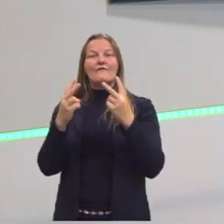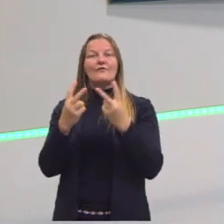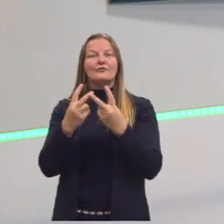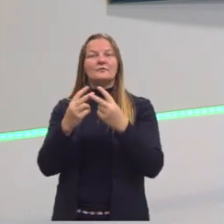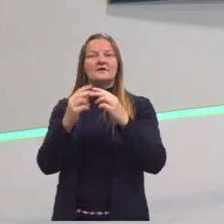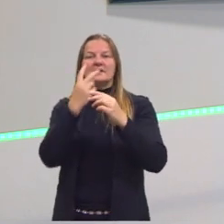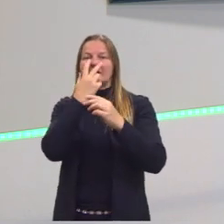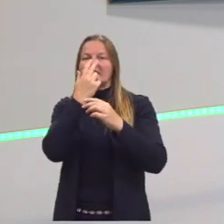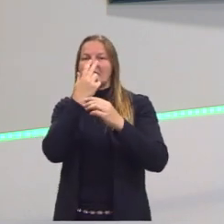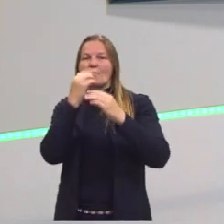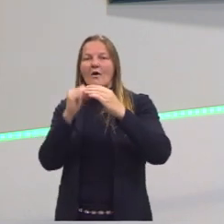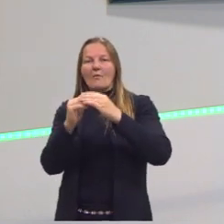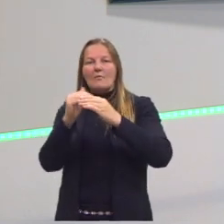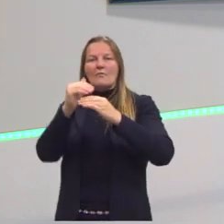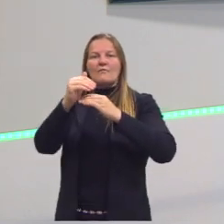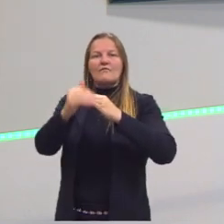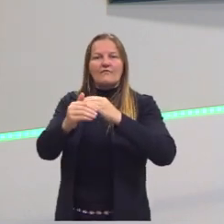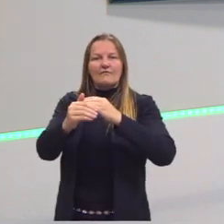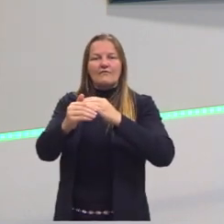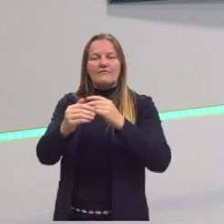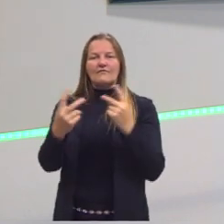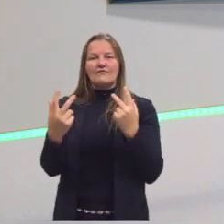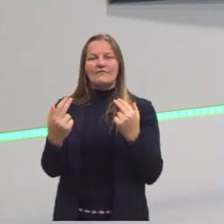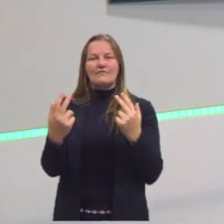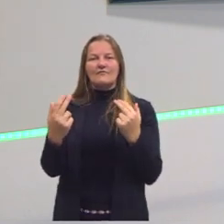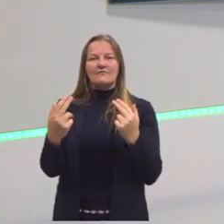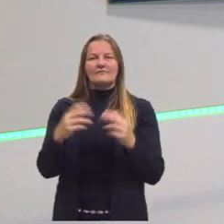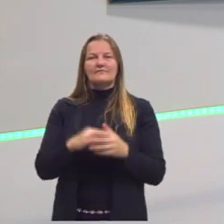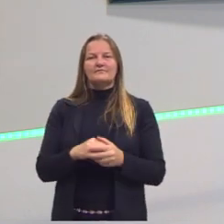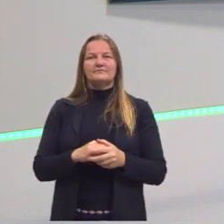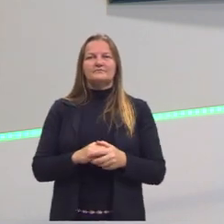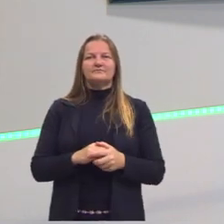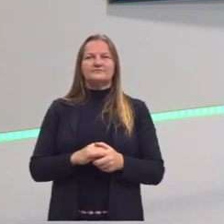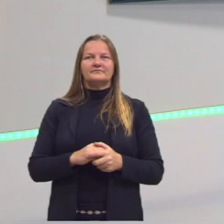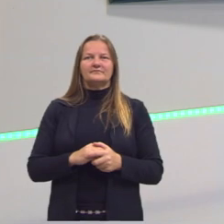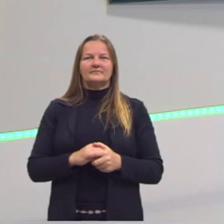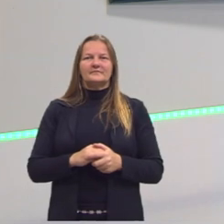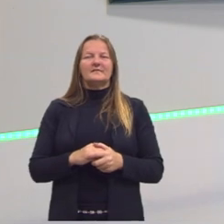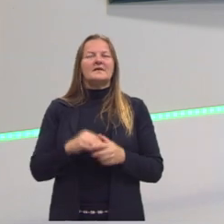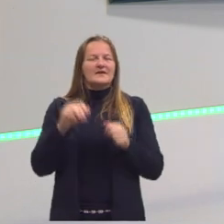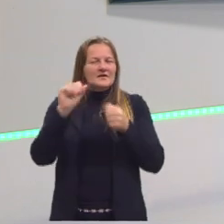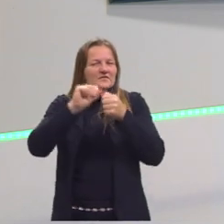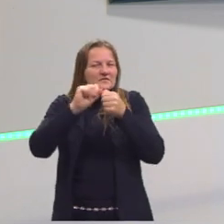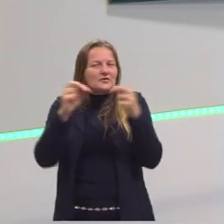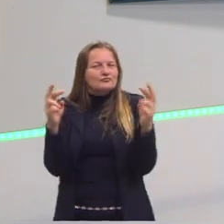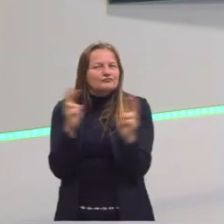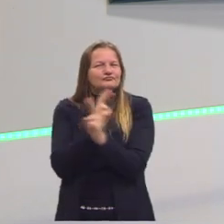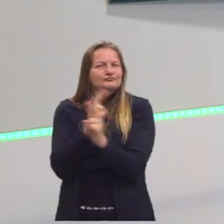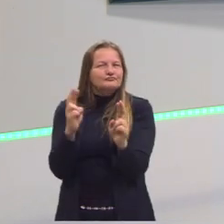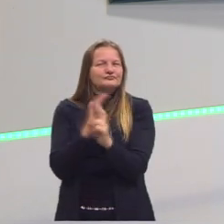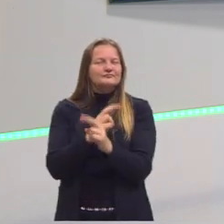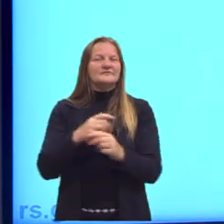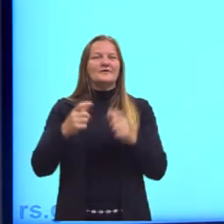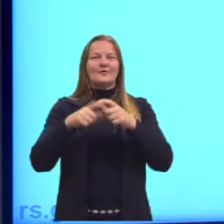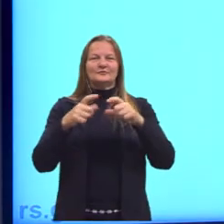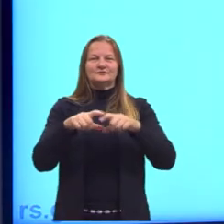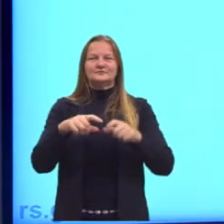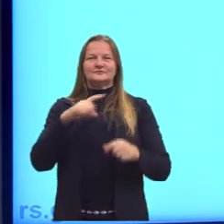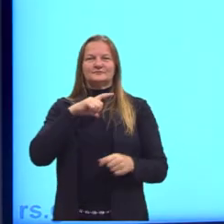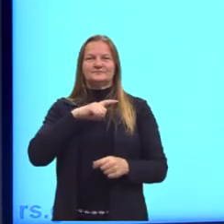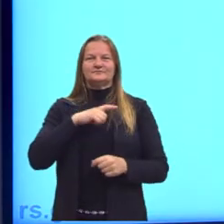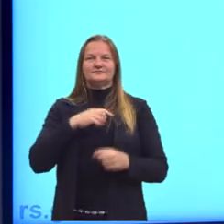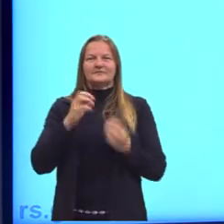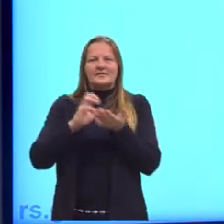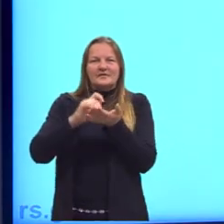quantidade de volume da coroa de água né da coroa então eu consegui fazer essa relação onde a gente